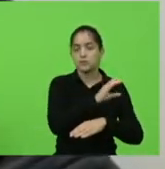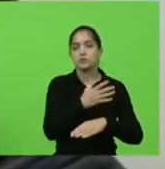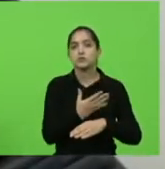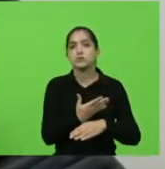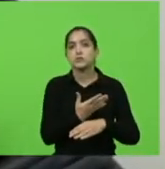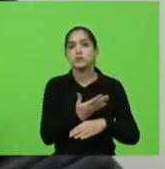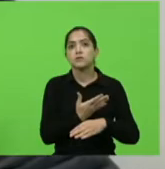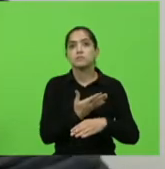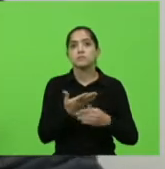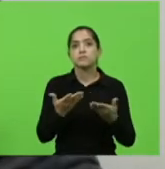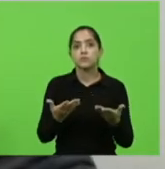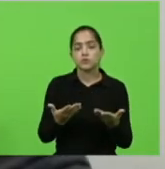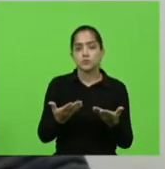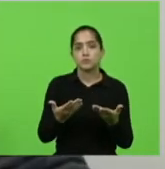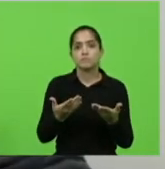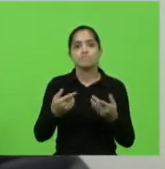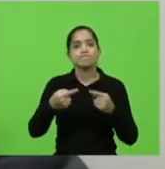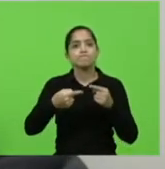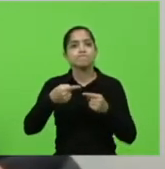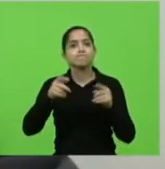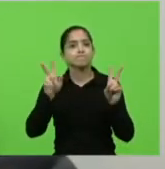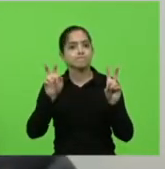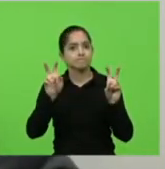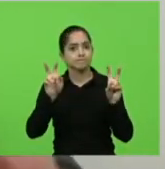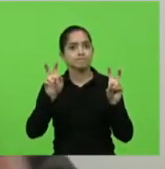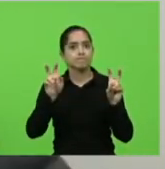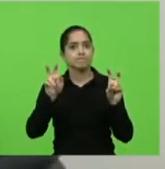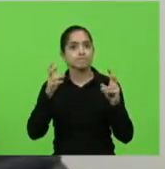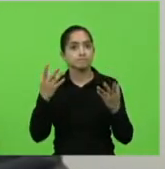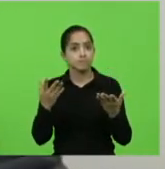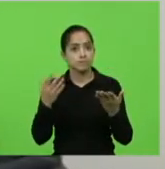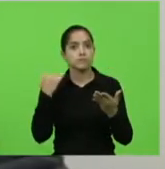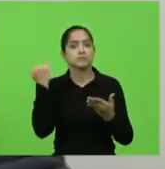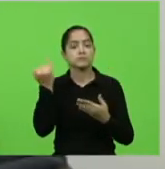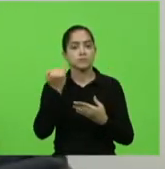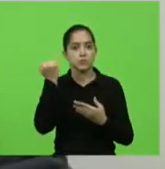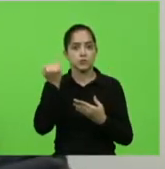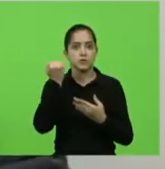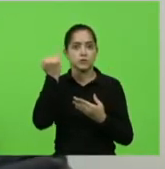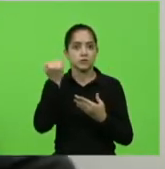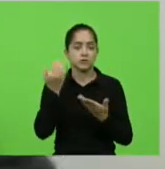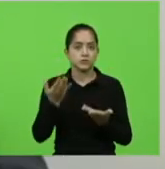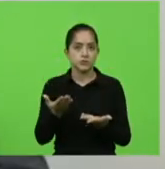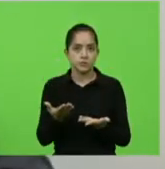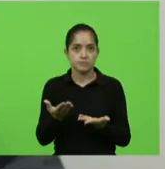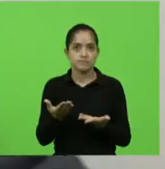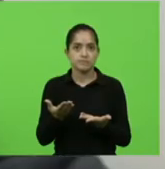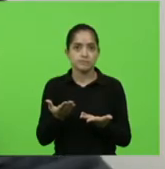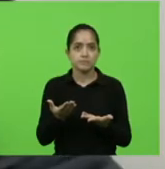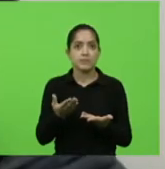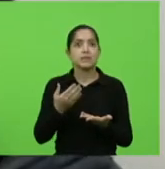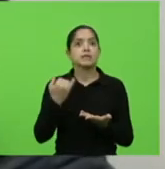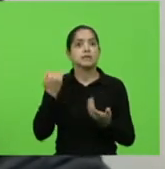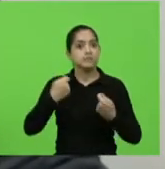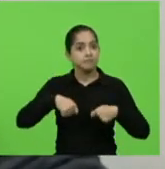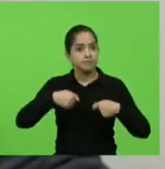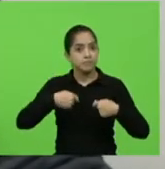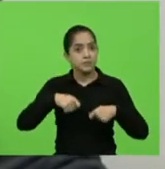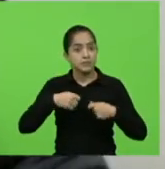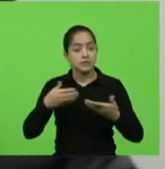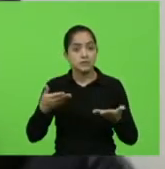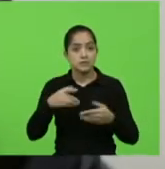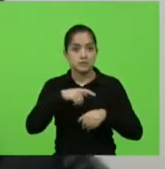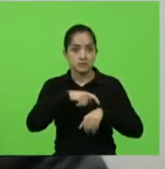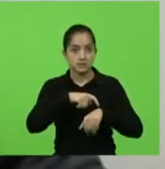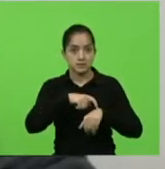tratando de um dos temas altamente importante e necessário neste momento,